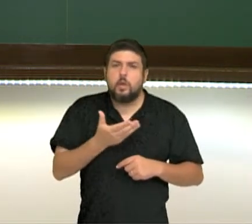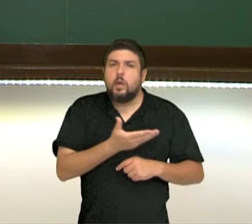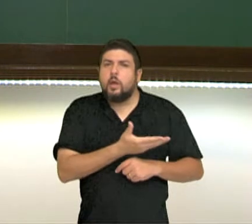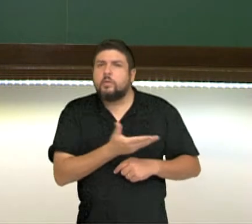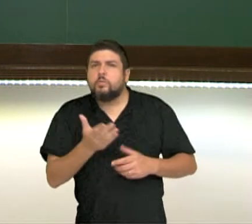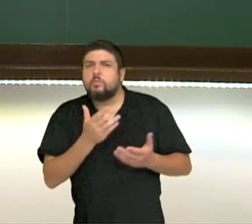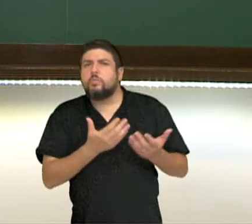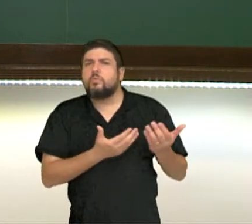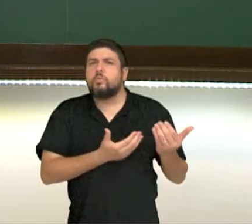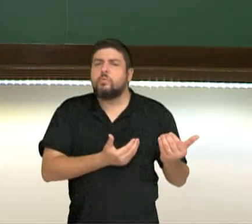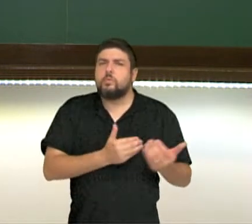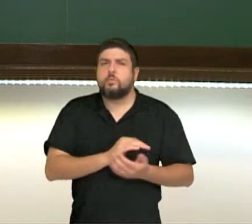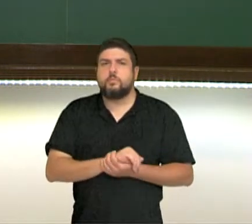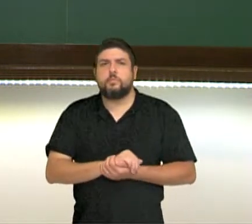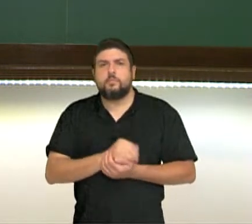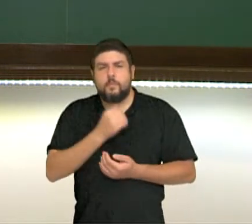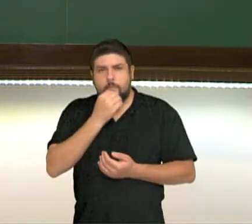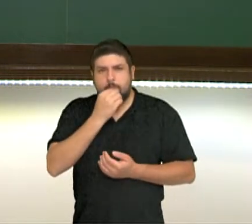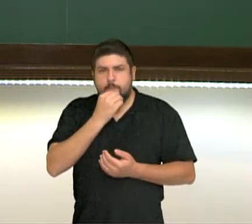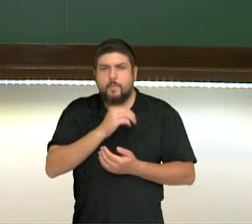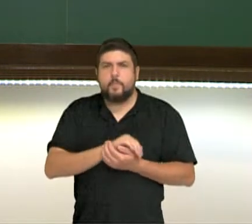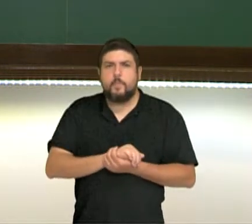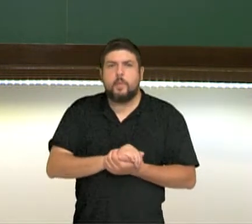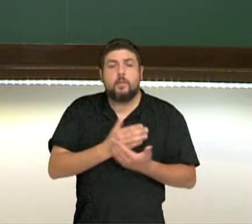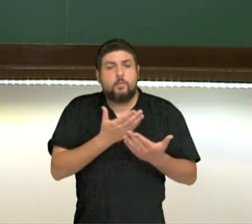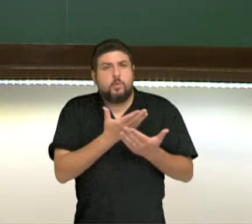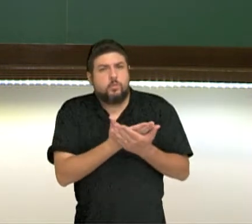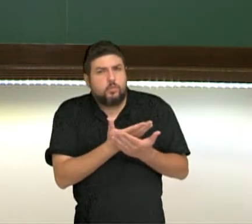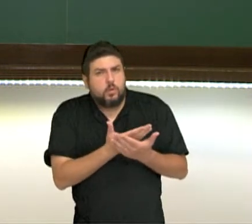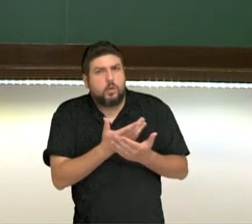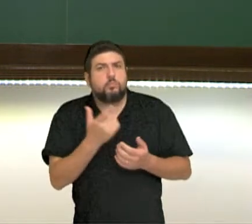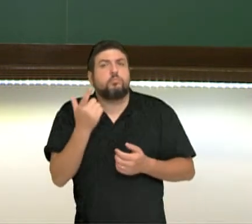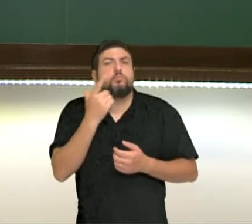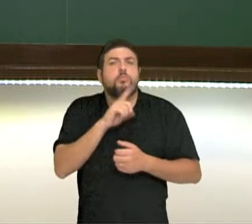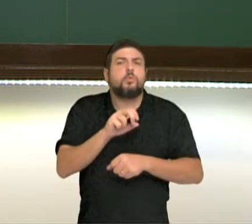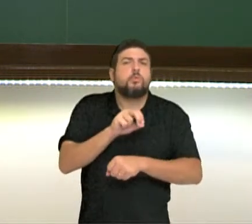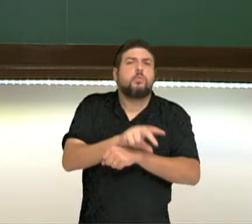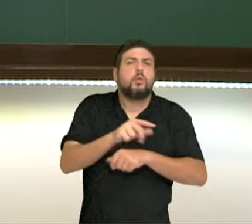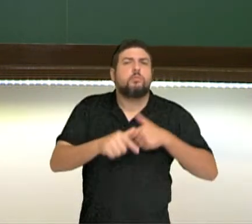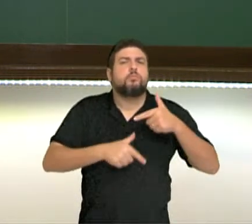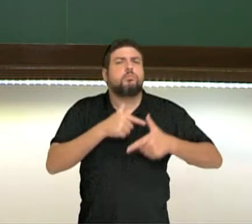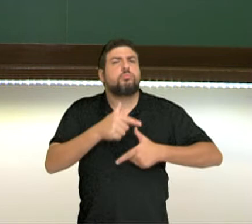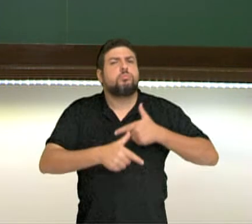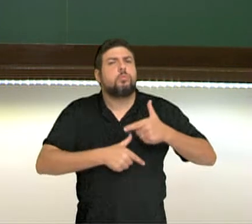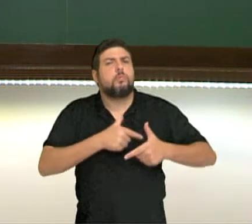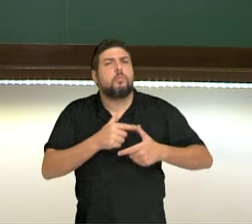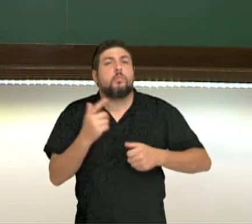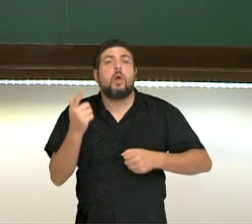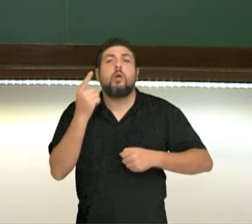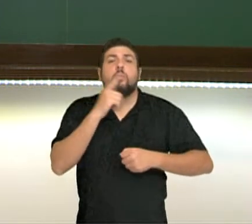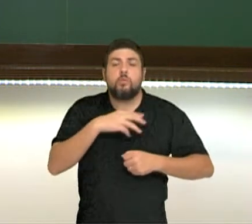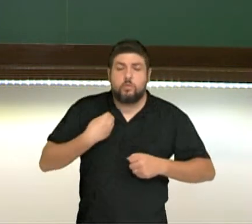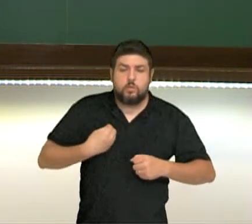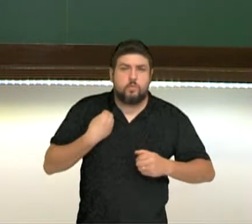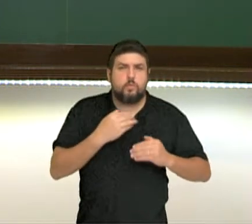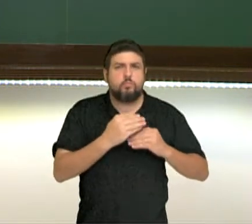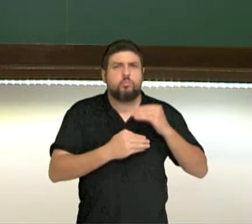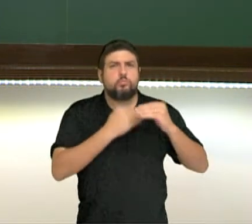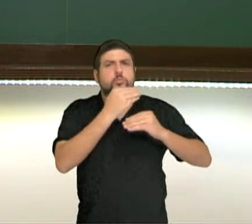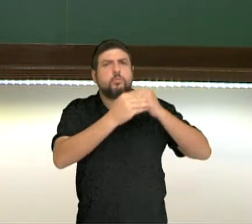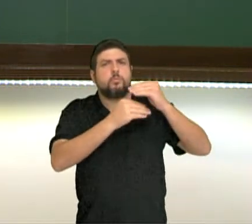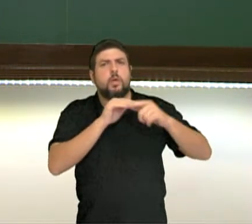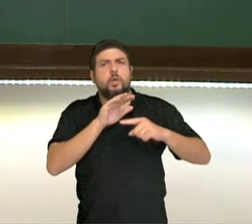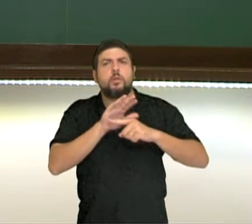estudar para se qualificar para conseguir o melhor emprego para ter uma oportunidade melhor para ele e para família